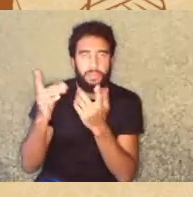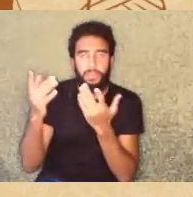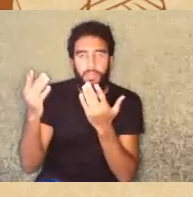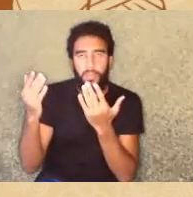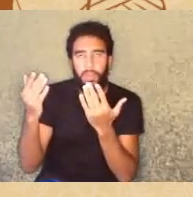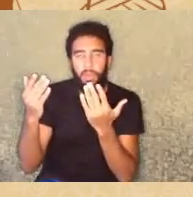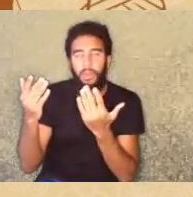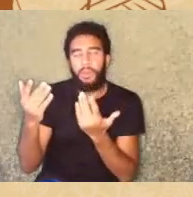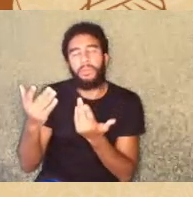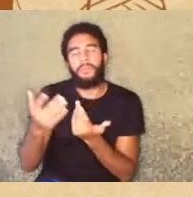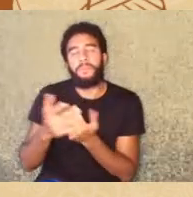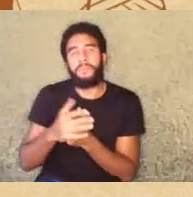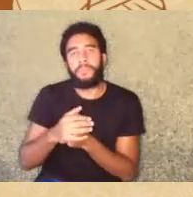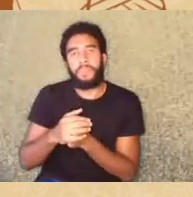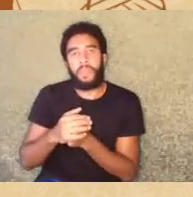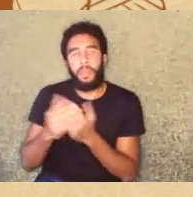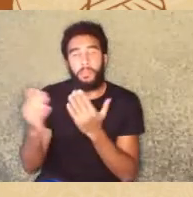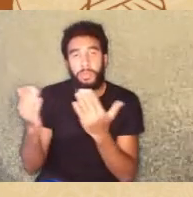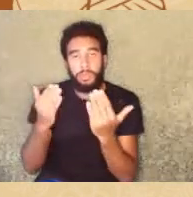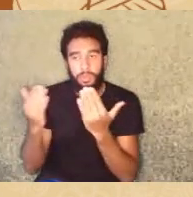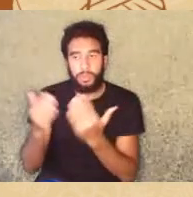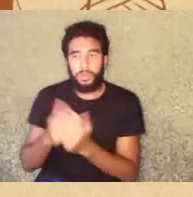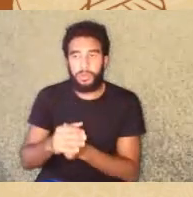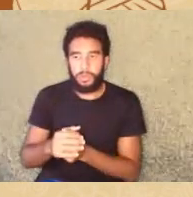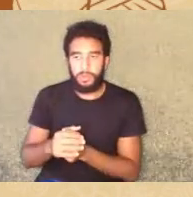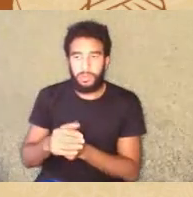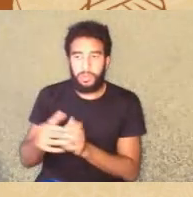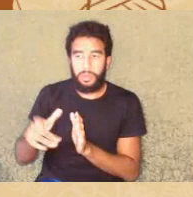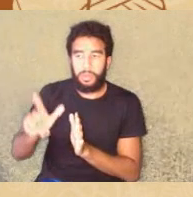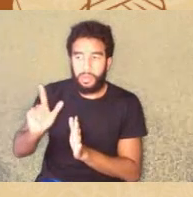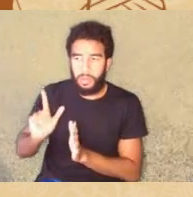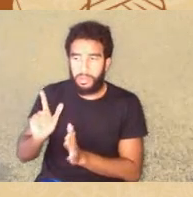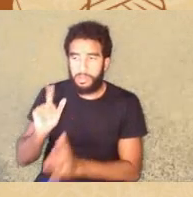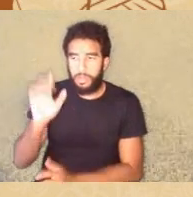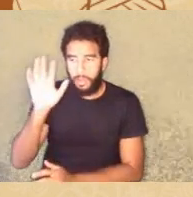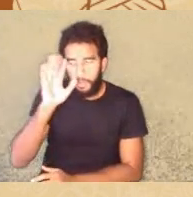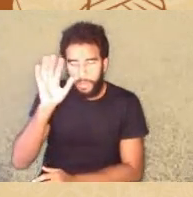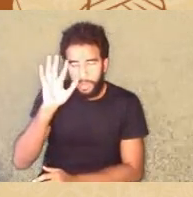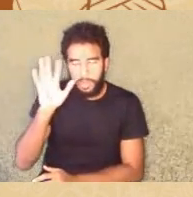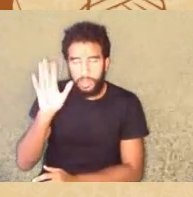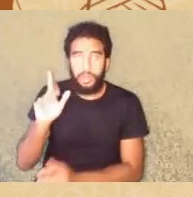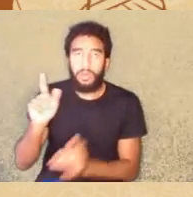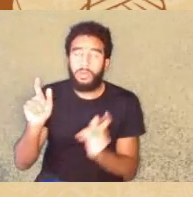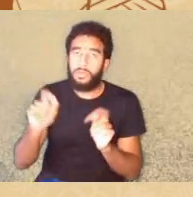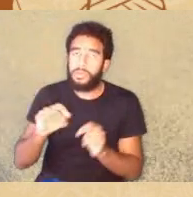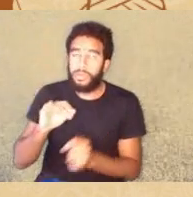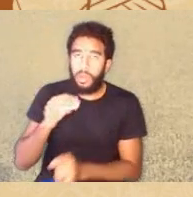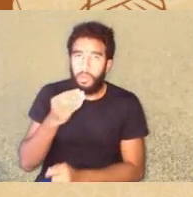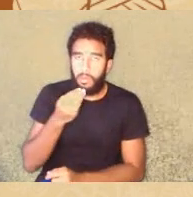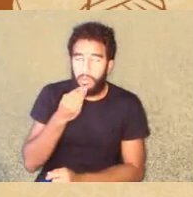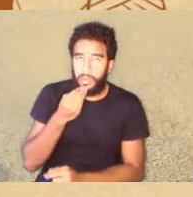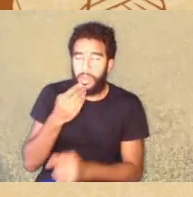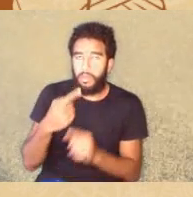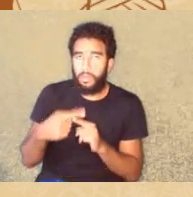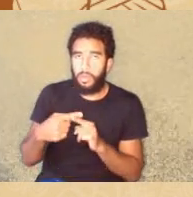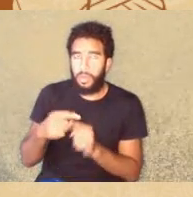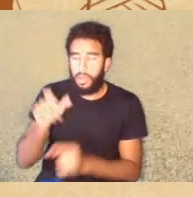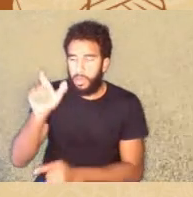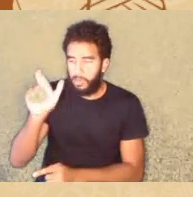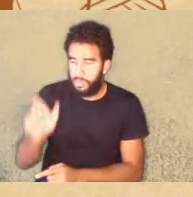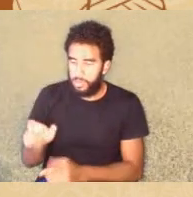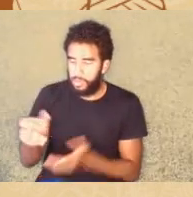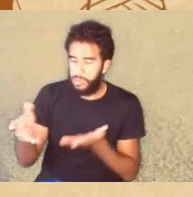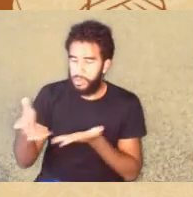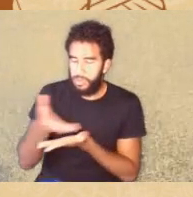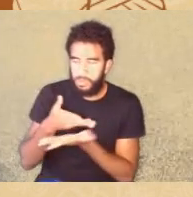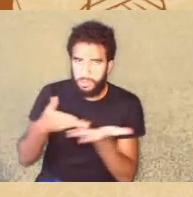escuta. Então, assim, o que antes de caminhar para essa rede, o que eu posso entender que está acontecendo para que ele, a pessoa que está intermediando, também